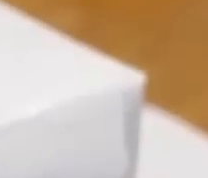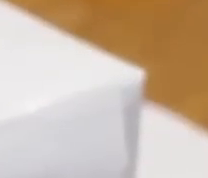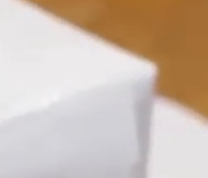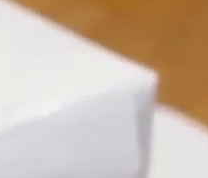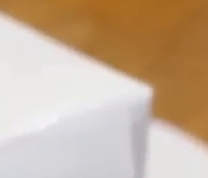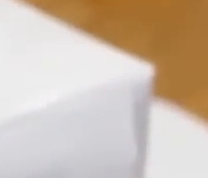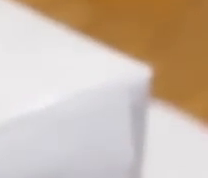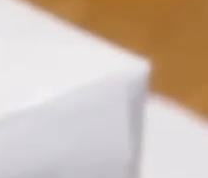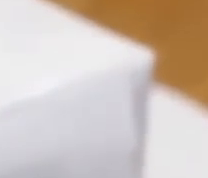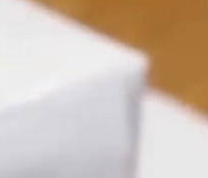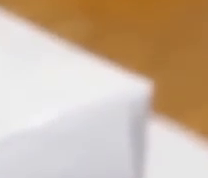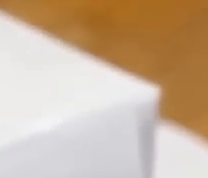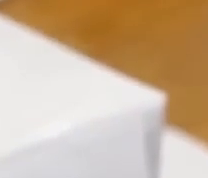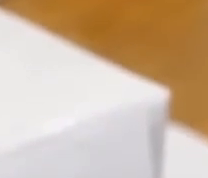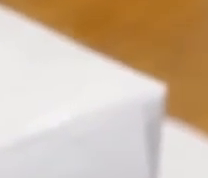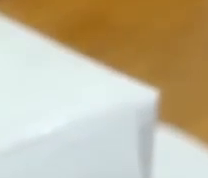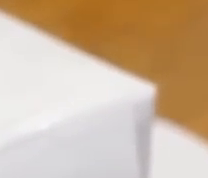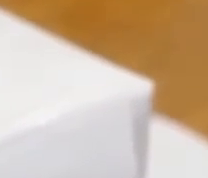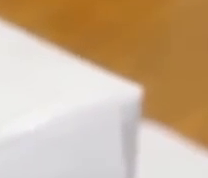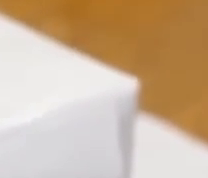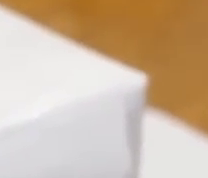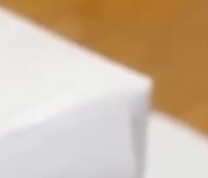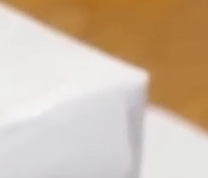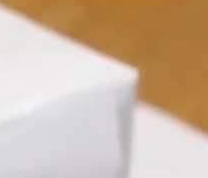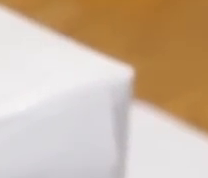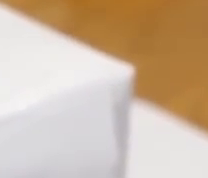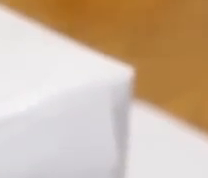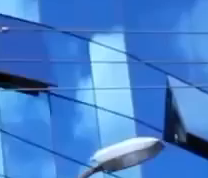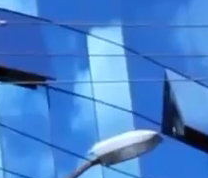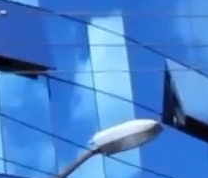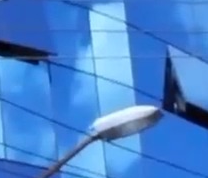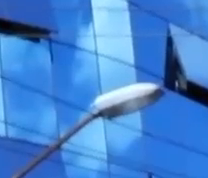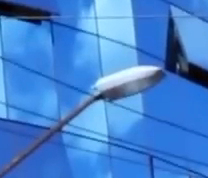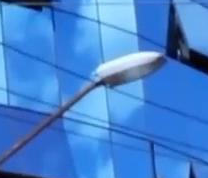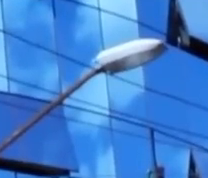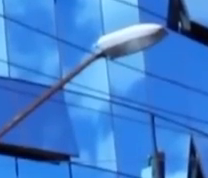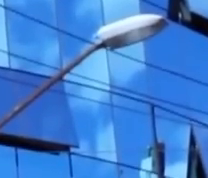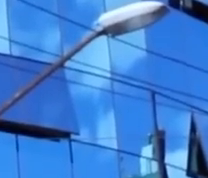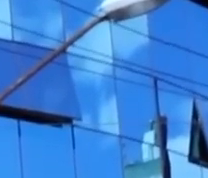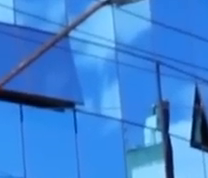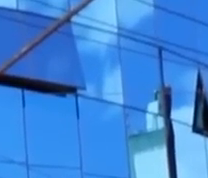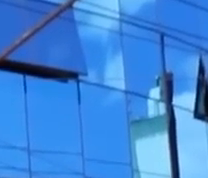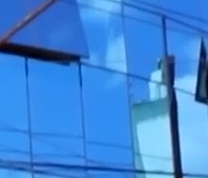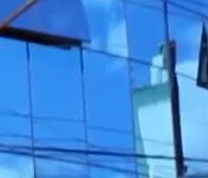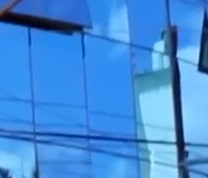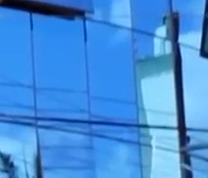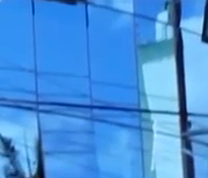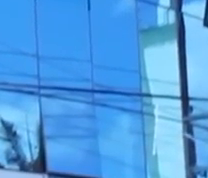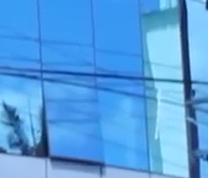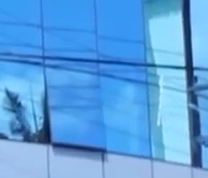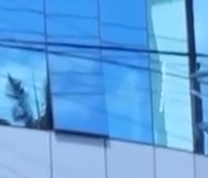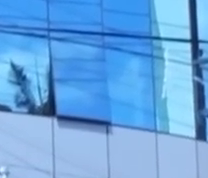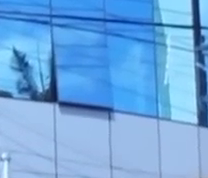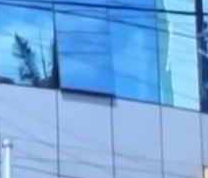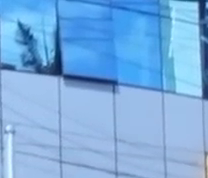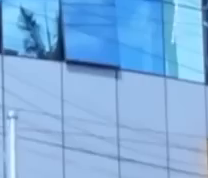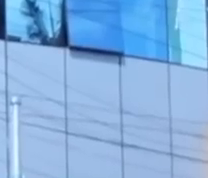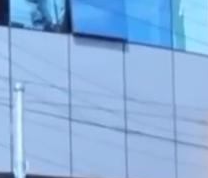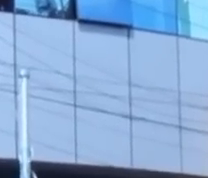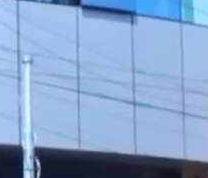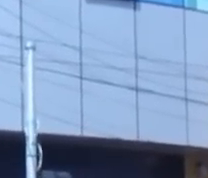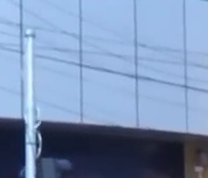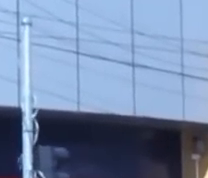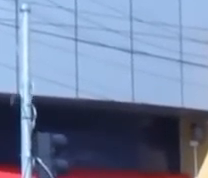O Telecentro funciona das 9 às 16h30 no saguão da Câmara, na rua João Gonçalves,